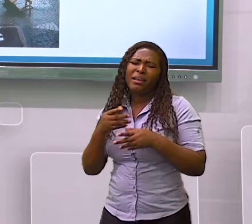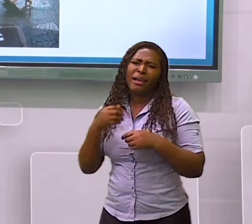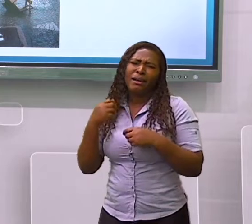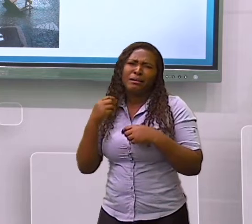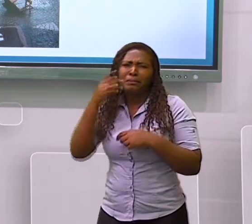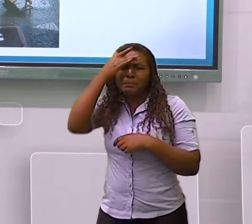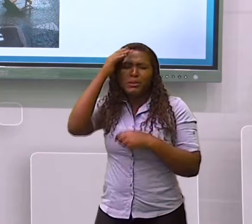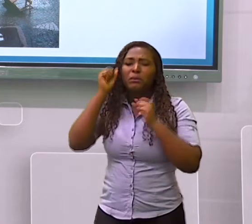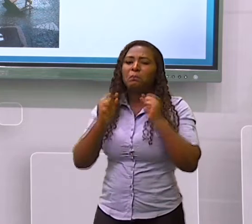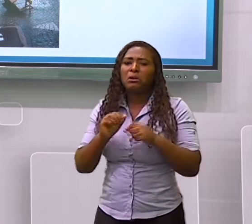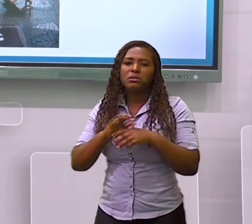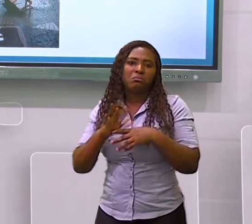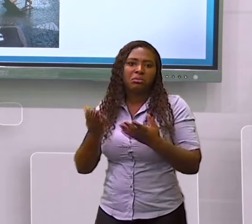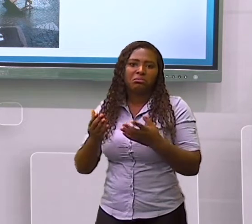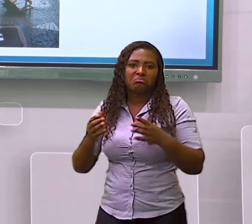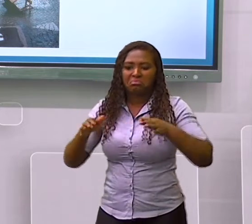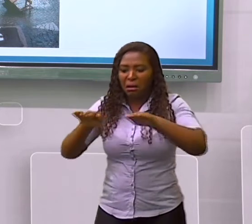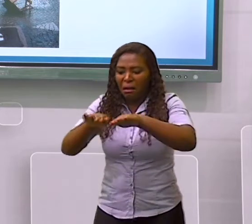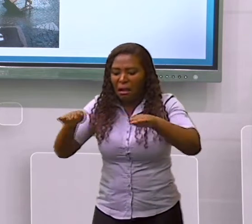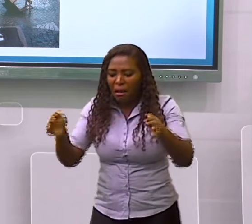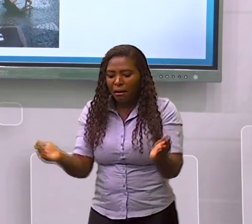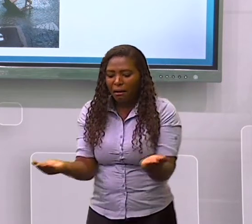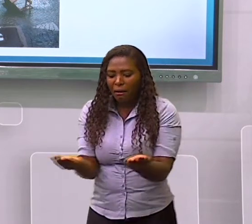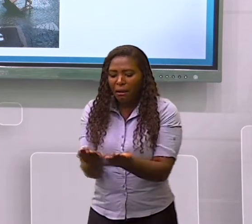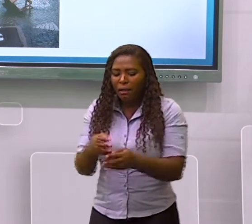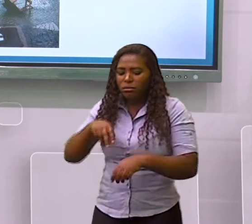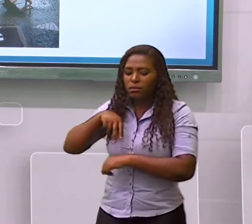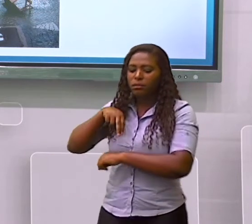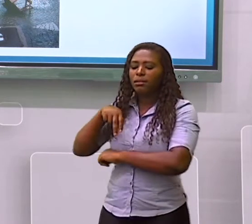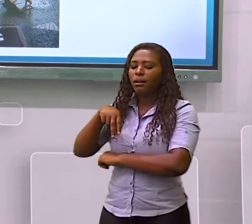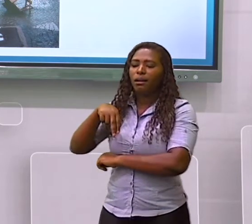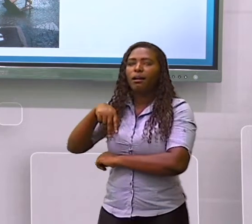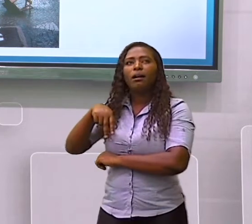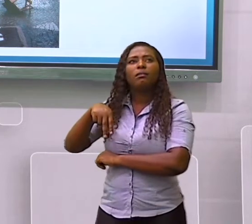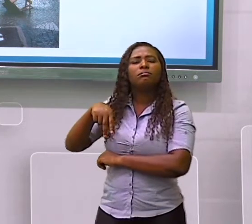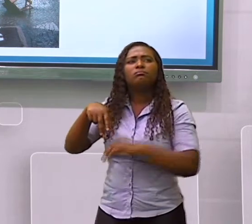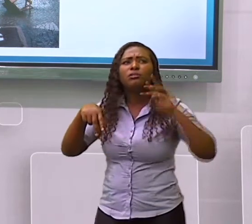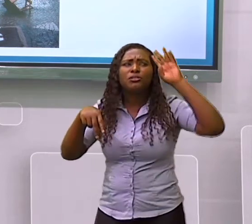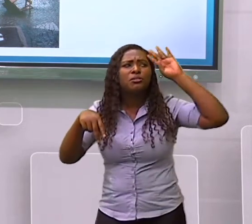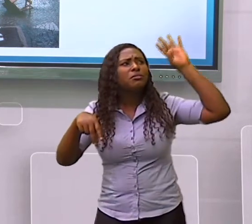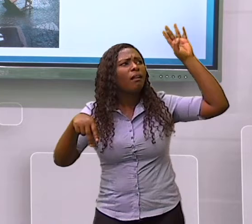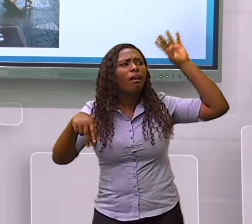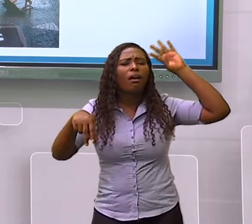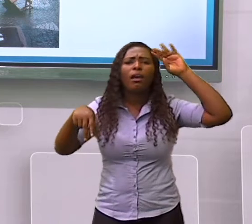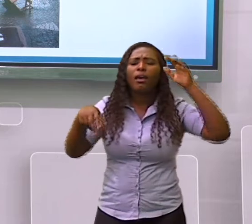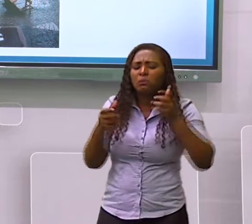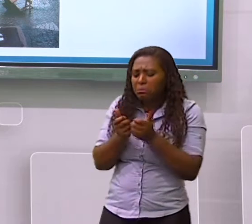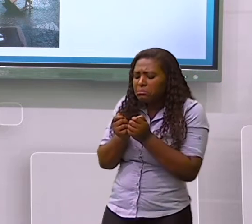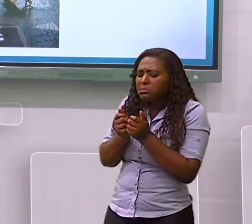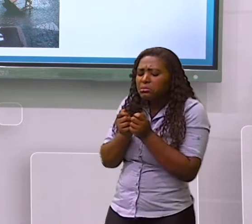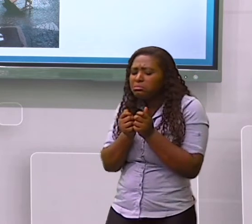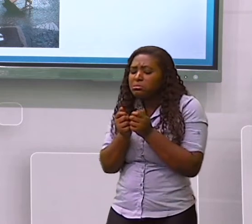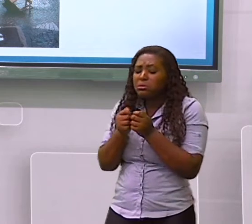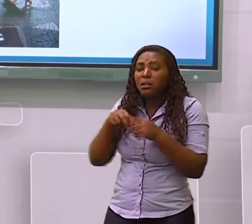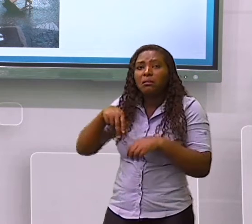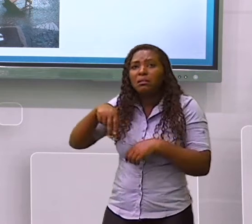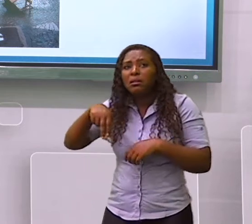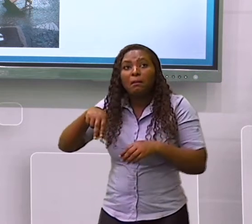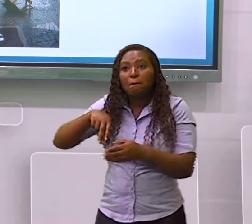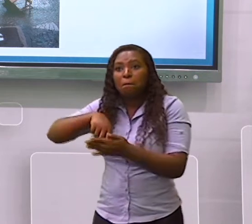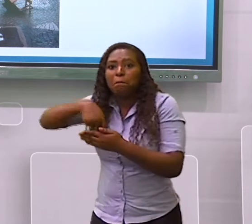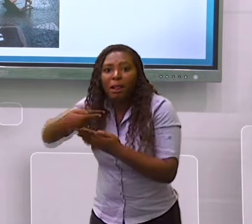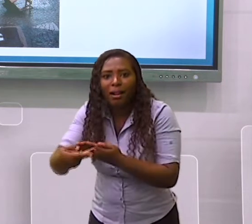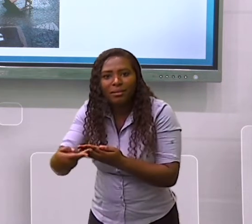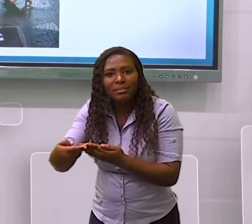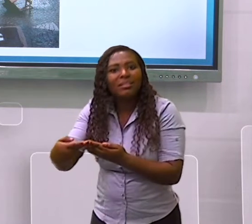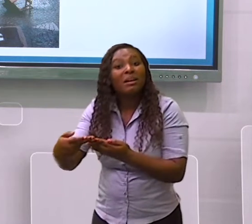caixas, né? Ela pode não estar prestando atenção, andando ou olhando no celular ou com fone ou com alguma